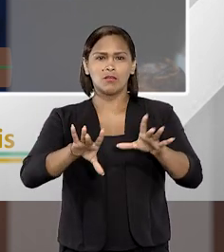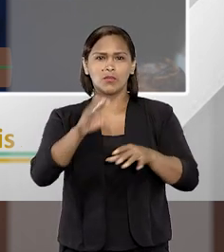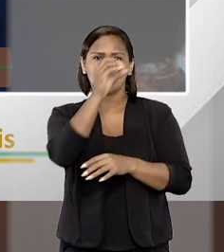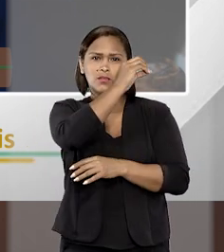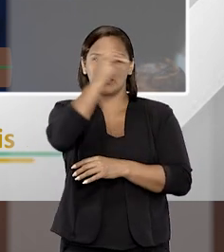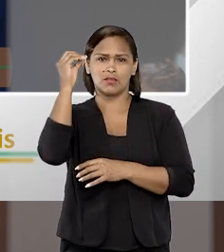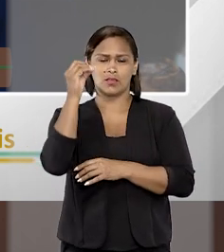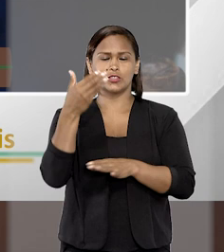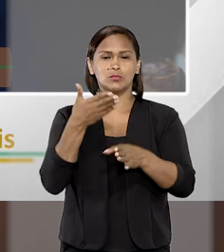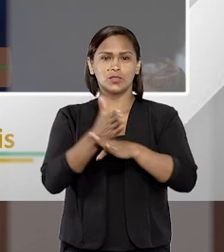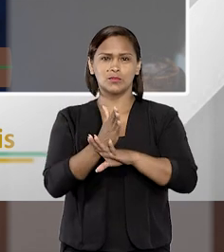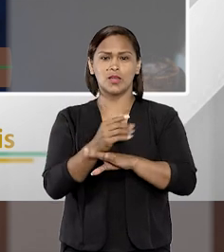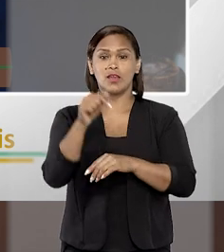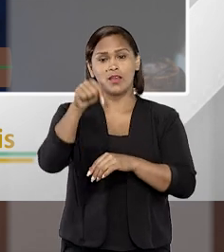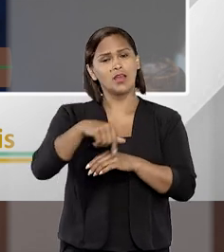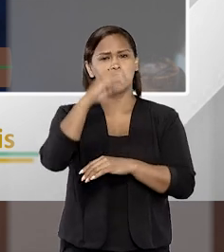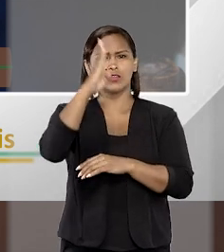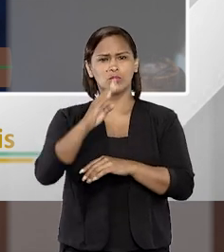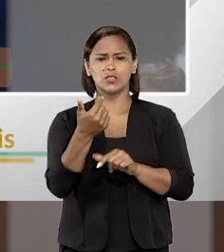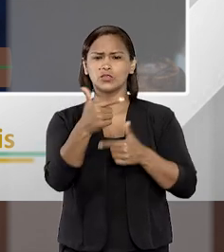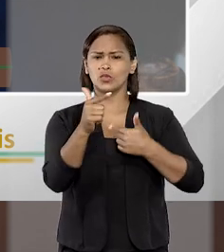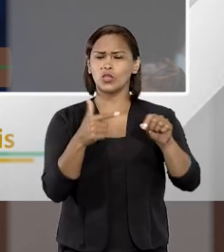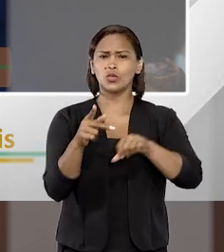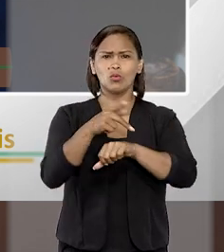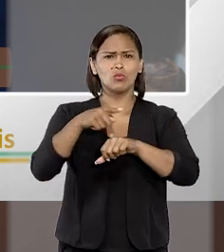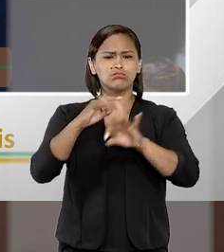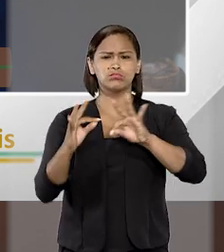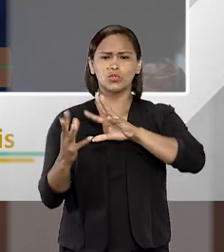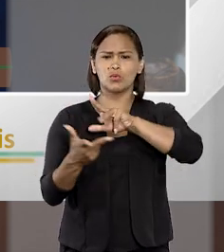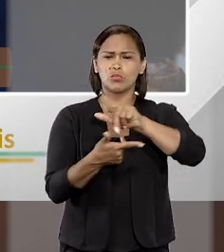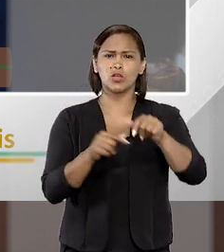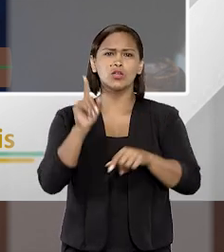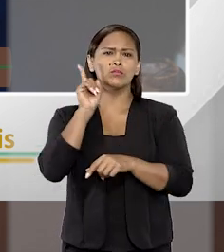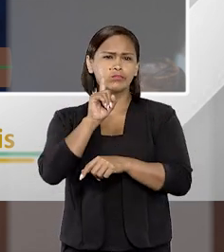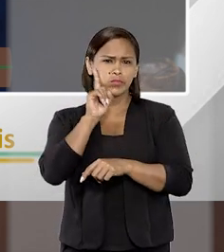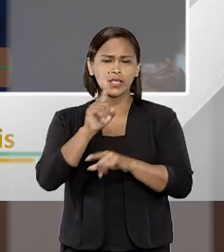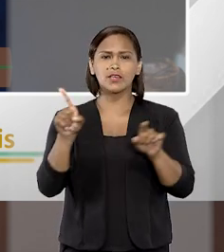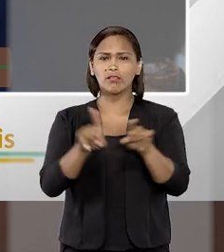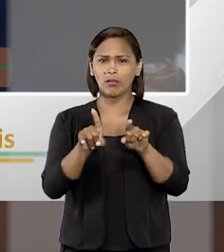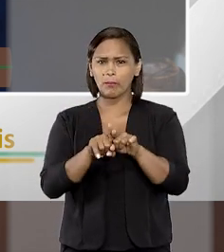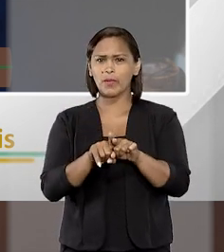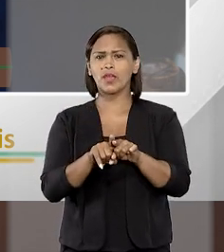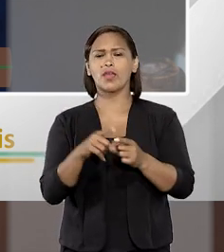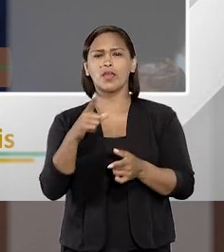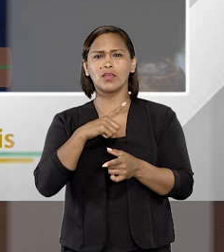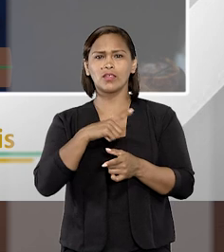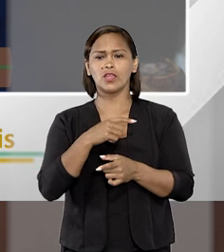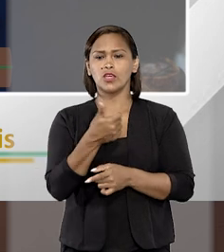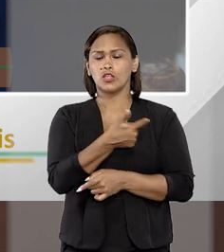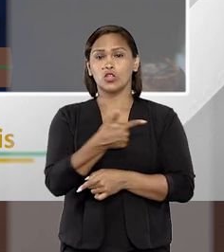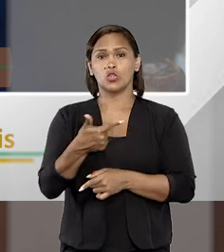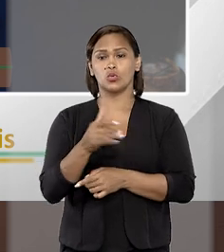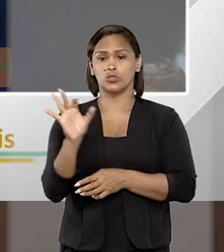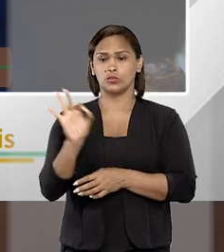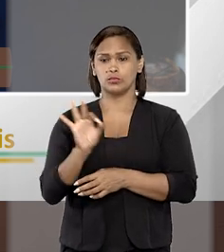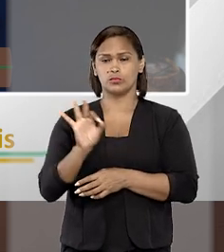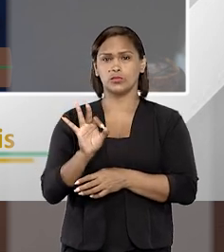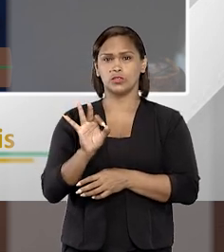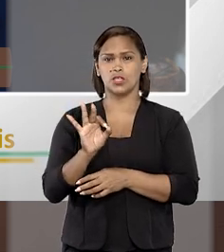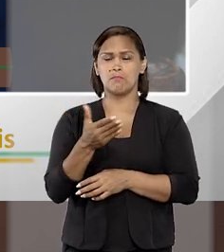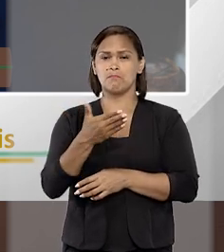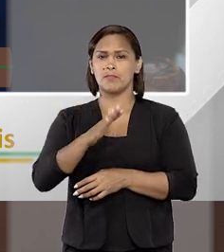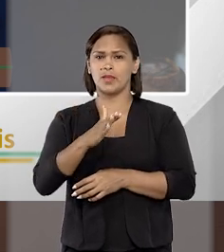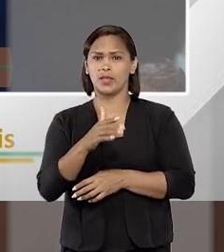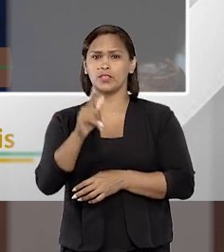reconhecida isso no Brasil e em qualquer outro lugar do mundo nos Estados Unidos também estima-se que dois terços